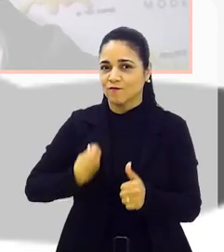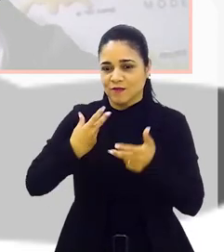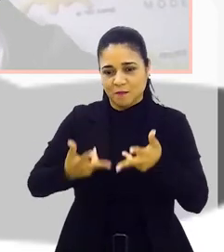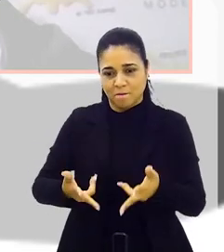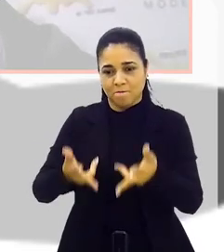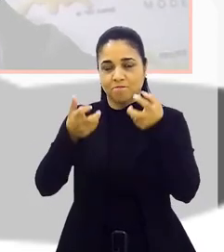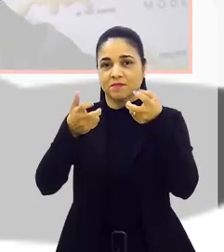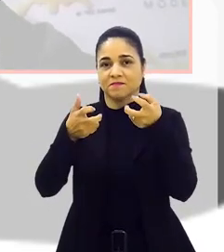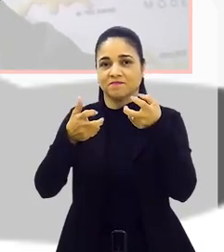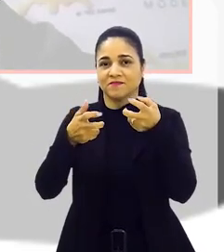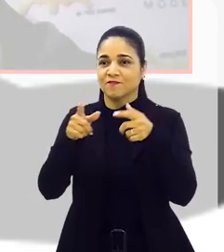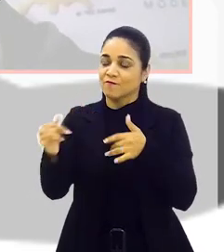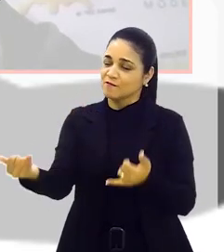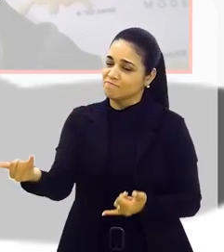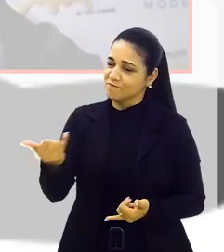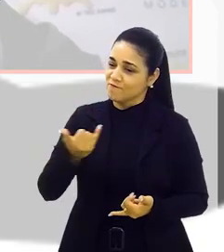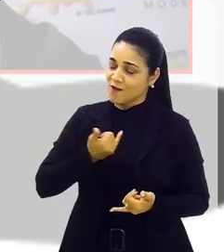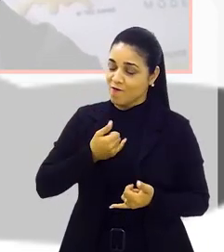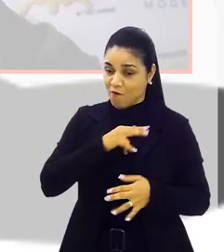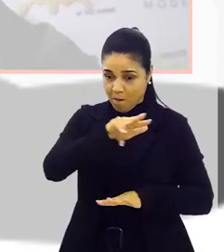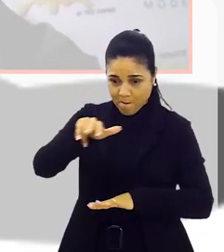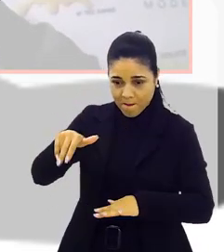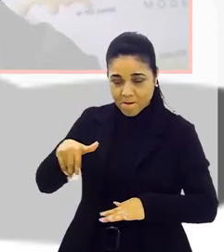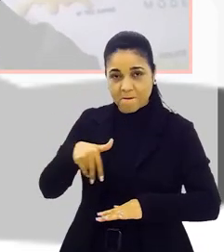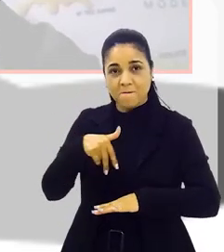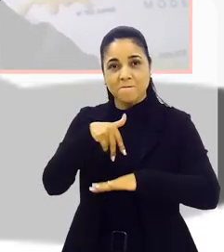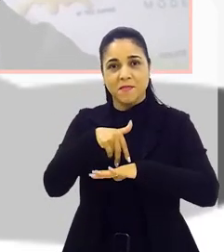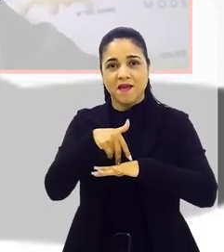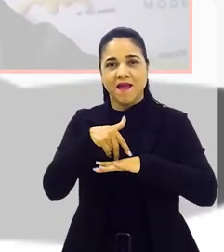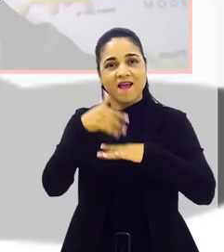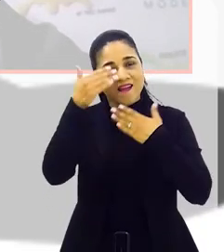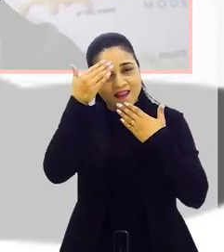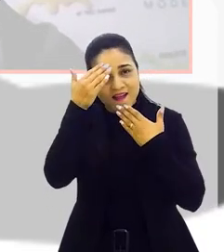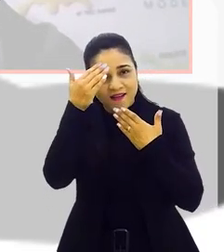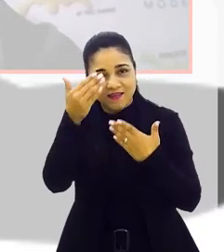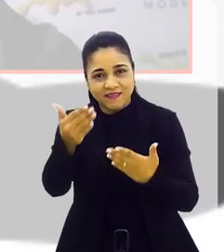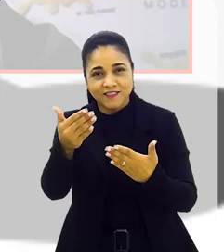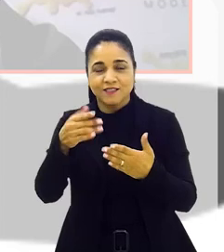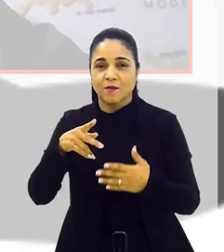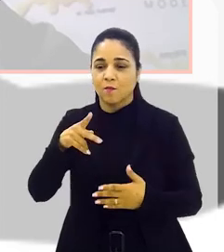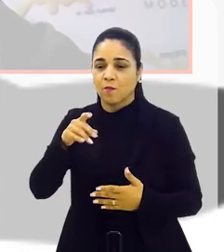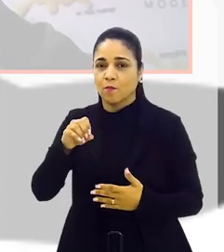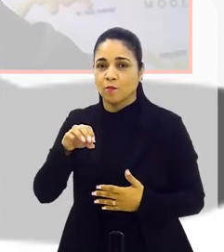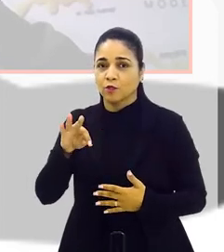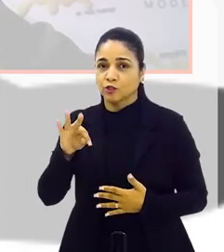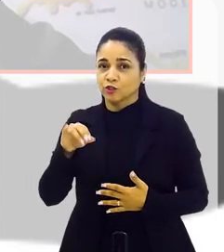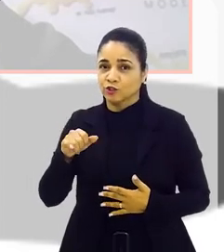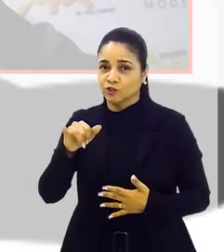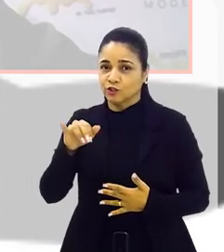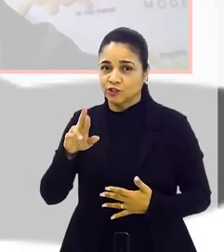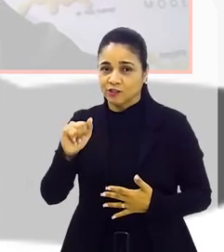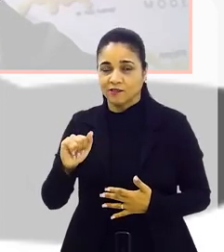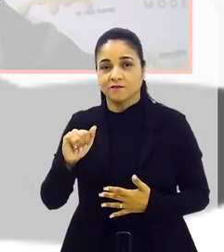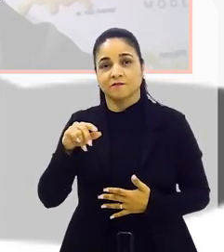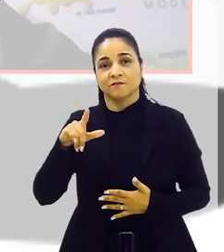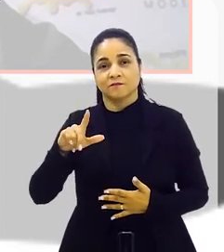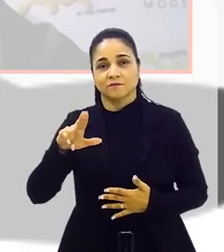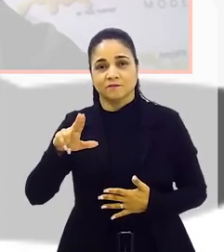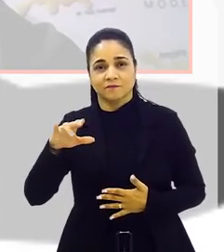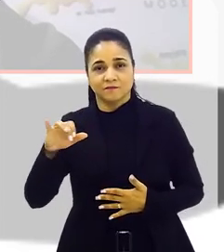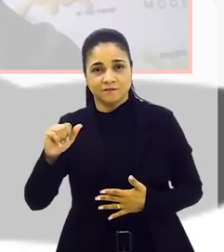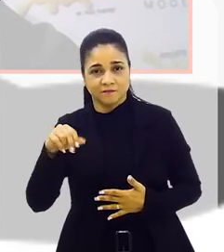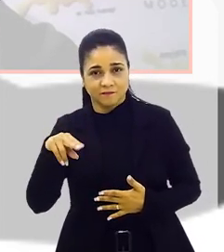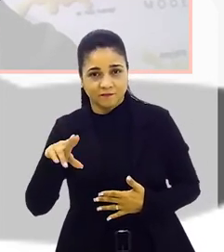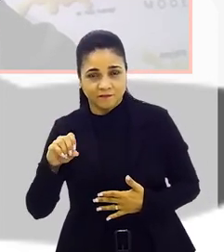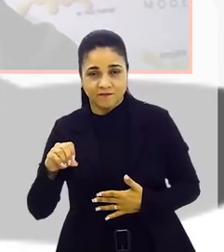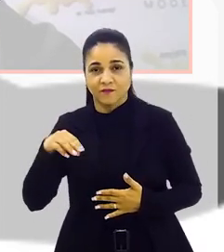fazendo. Então, você dizendo isso, eu vim correndo aqui. E quero agradecer a Mônica Pulga, a Potira, o Luciano, porque eles